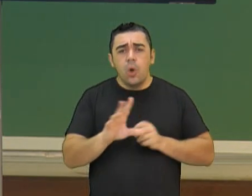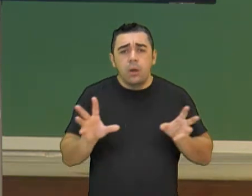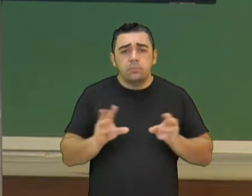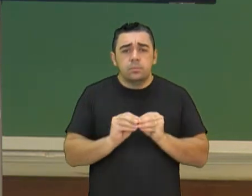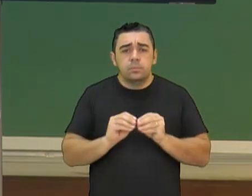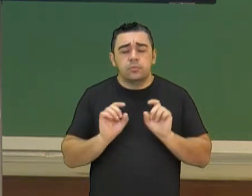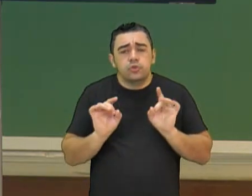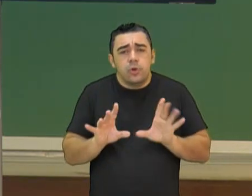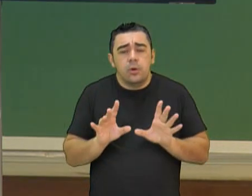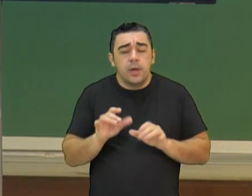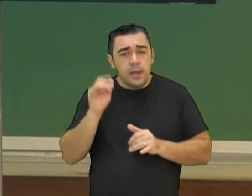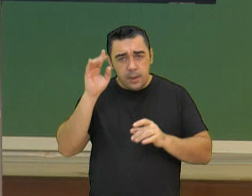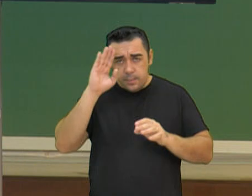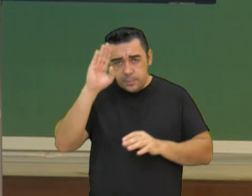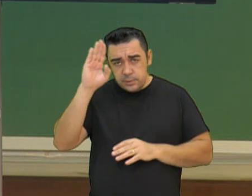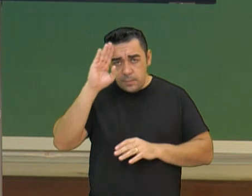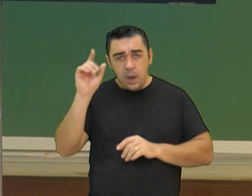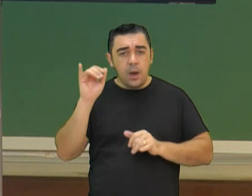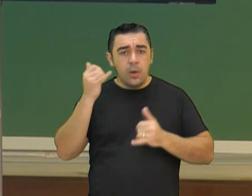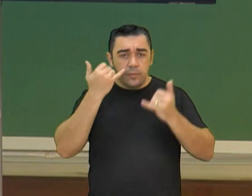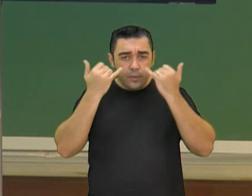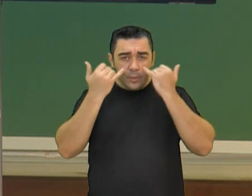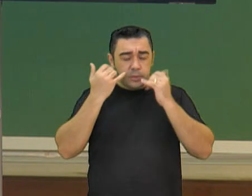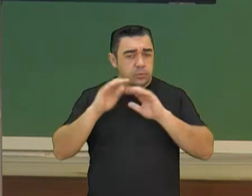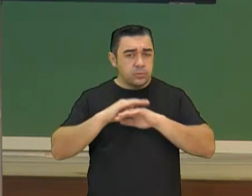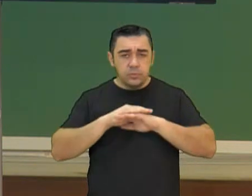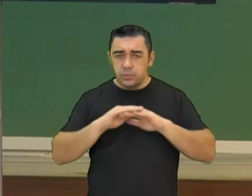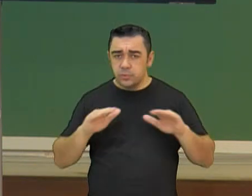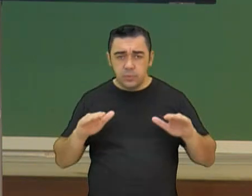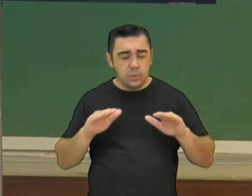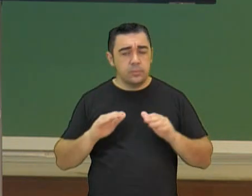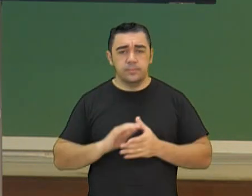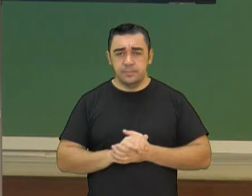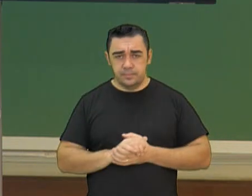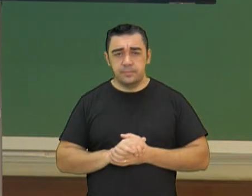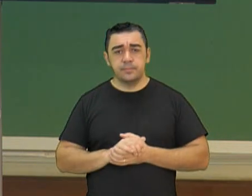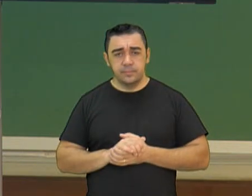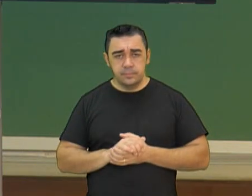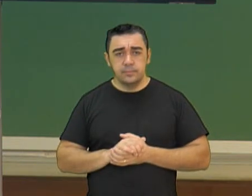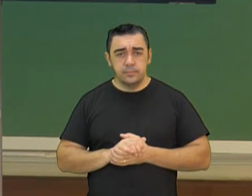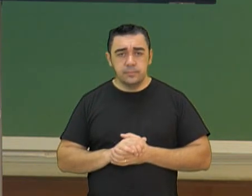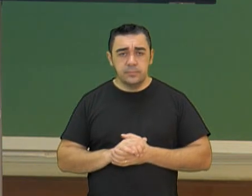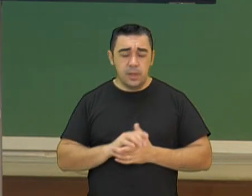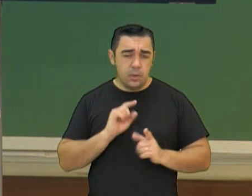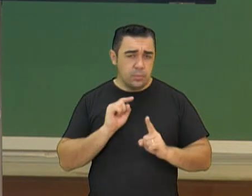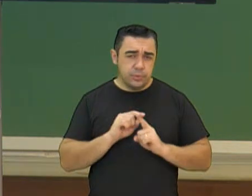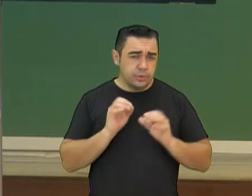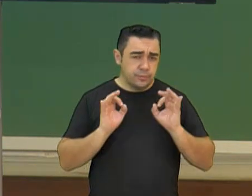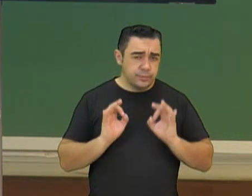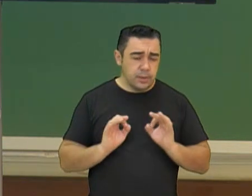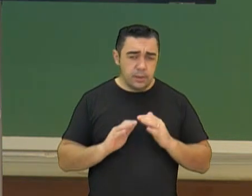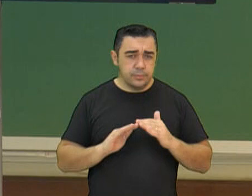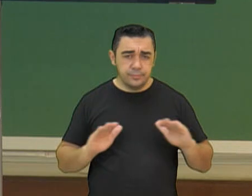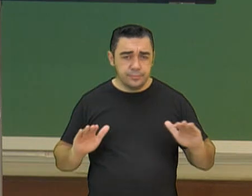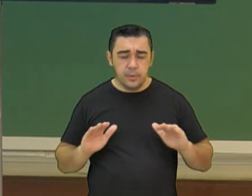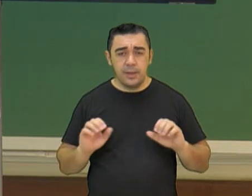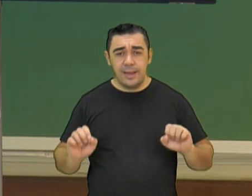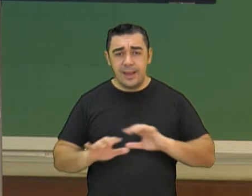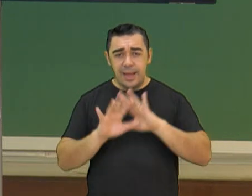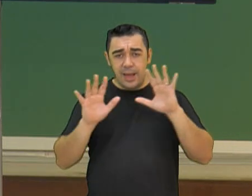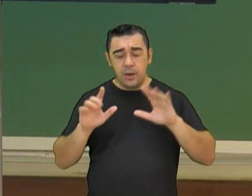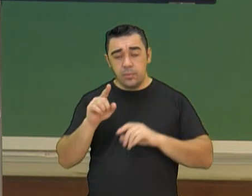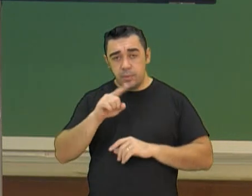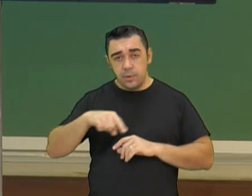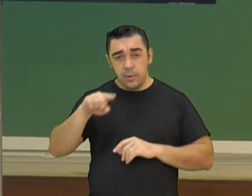sintetiza, faz uma síntese, traz ali as informações principais e com bastante objetividade, com bastante clareza para que